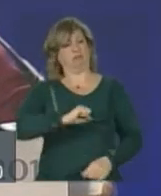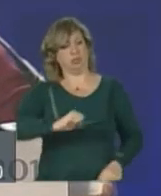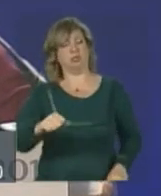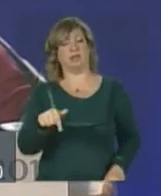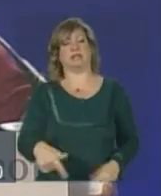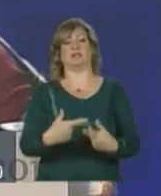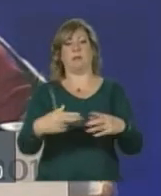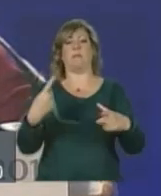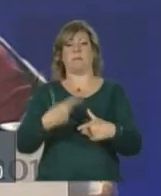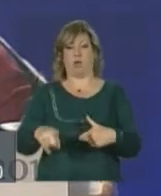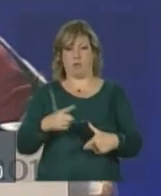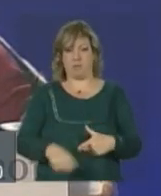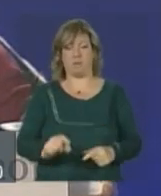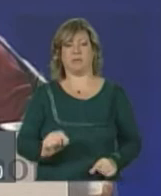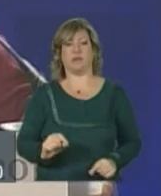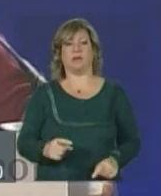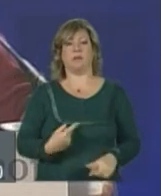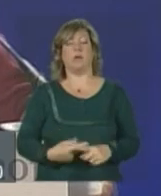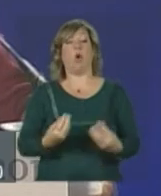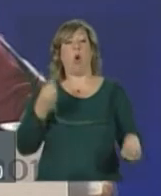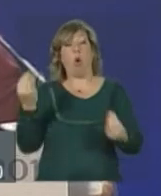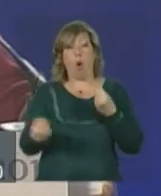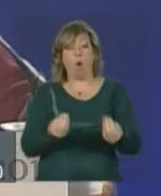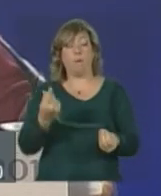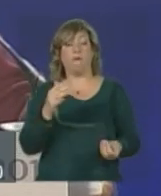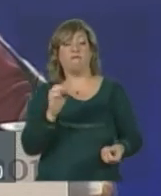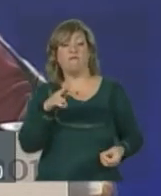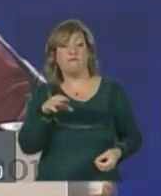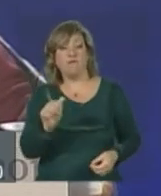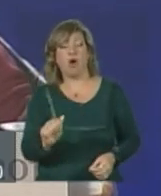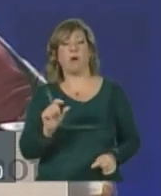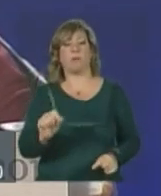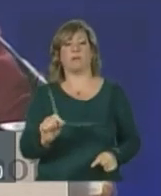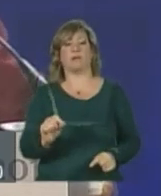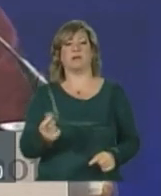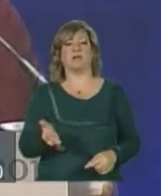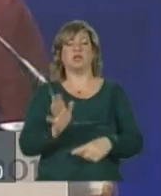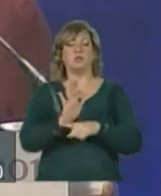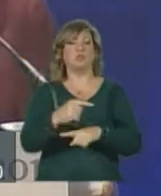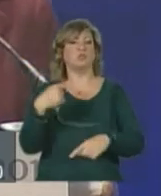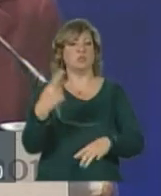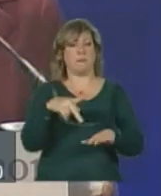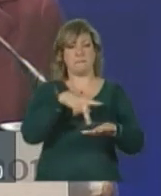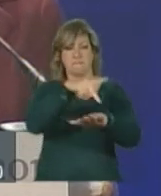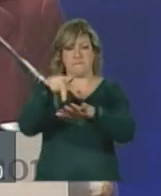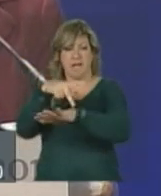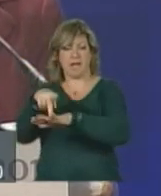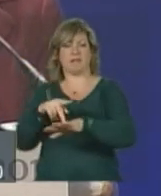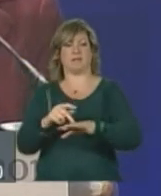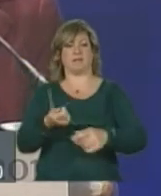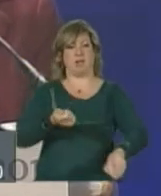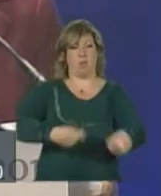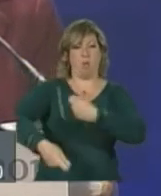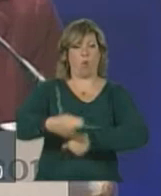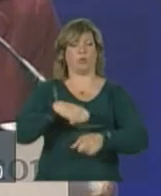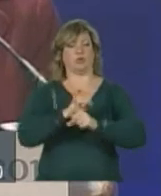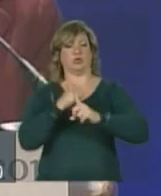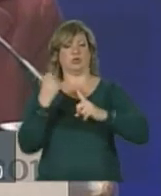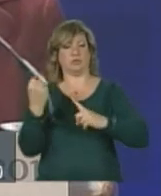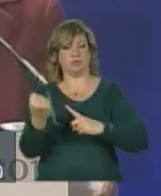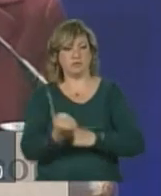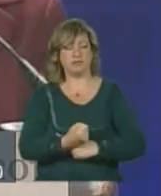à corrupção como uma forma de tornar os países e as economias e as